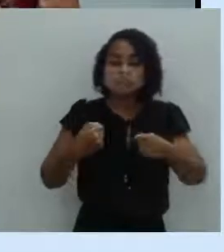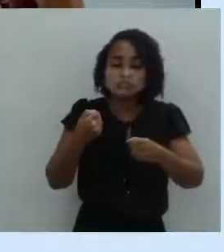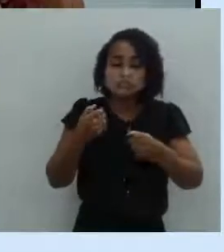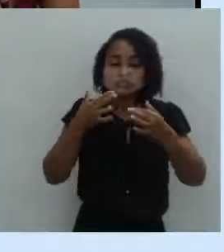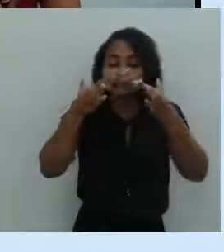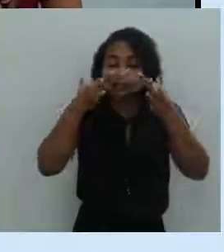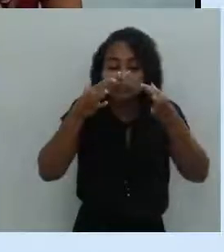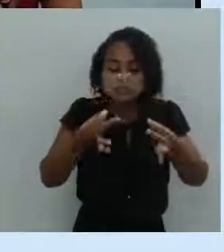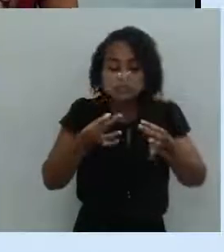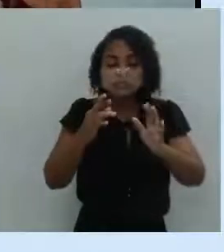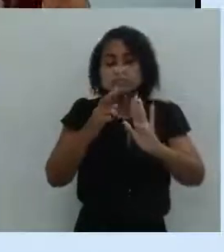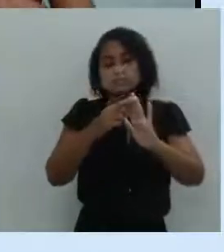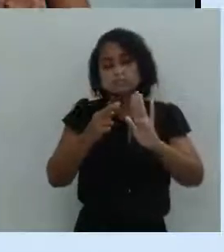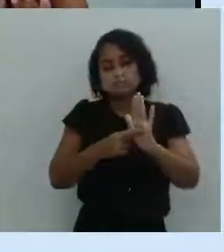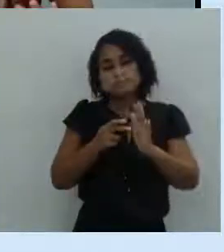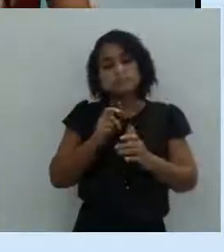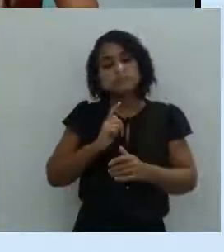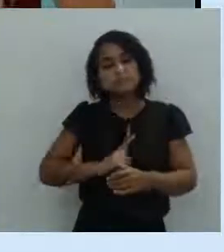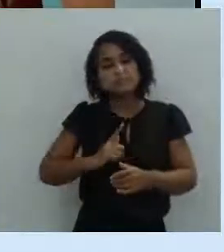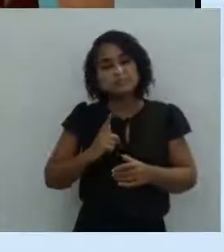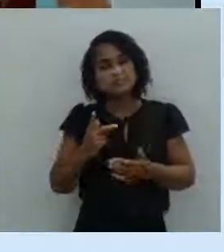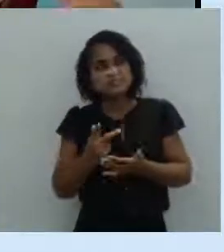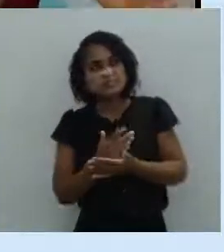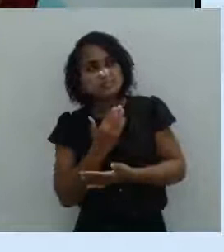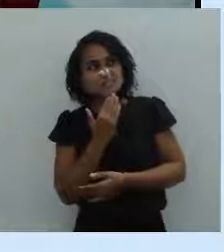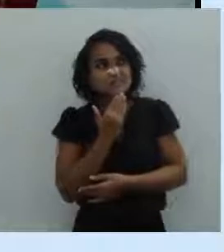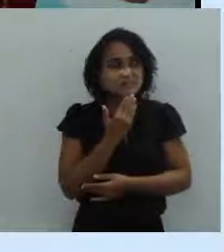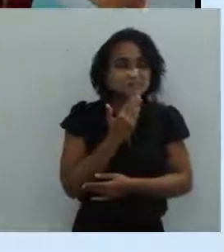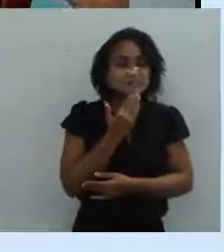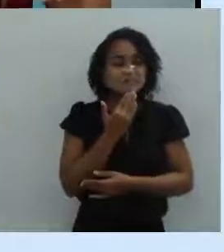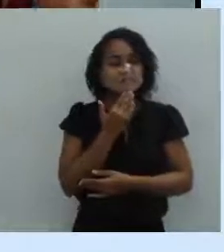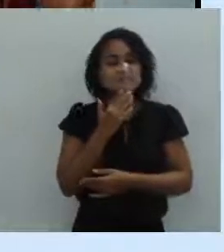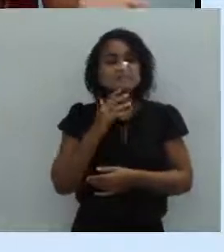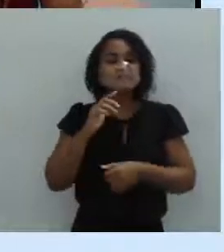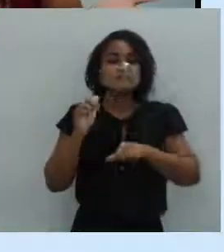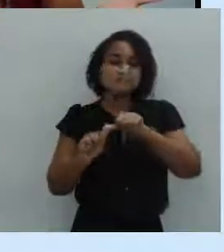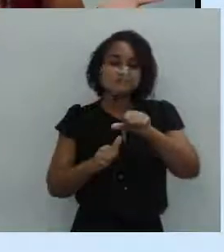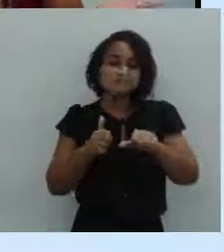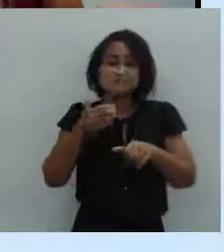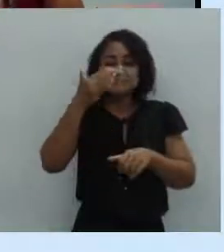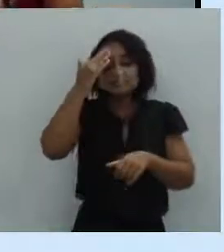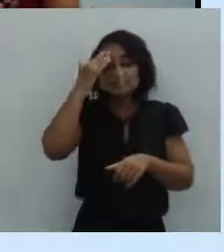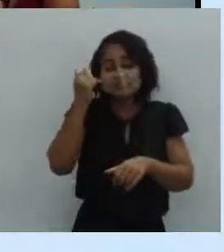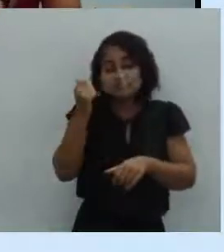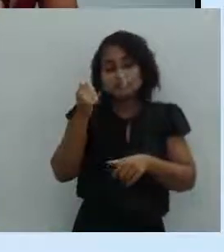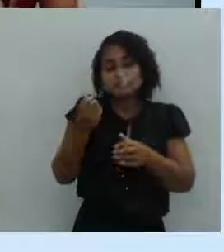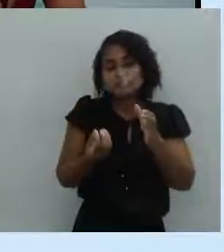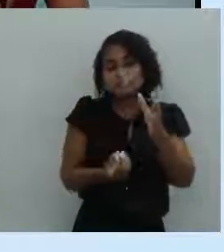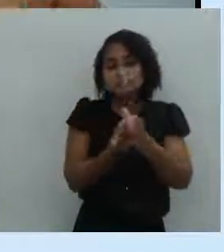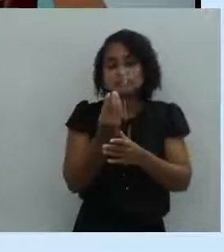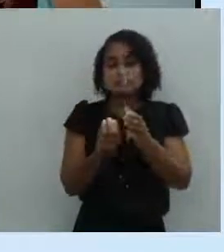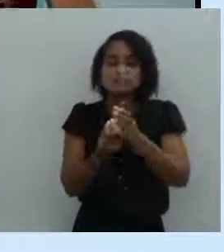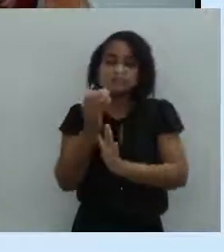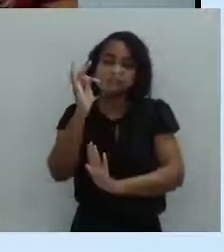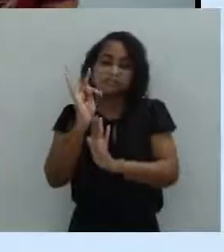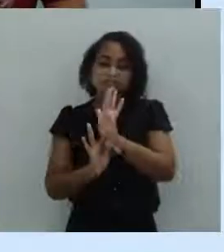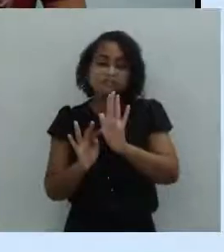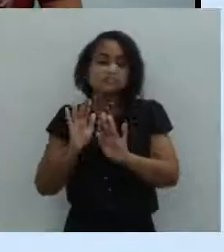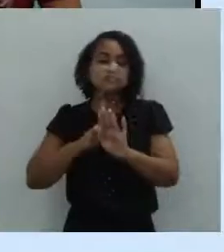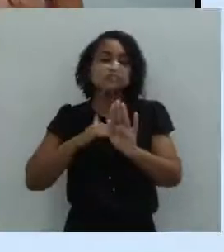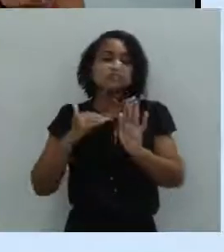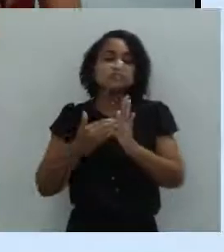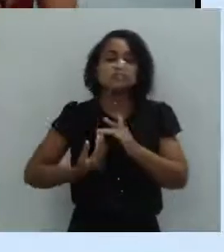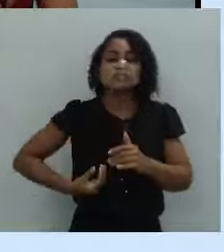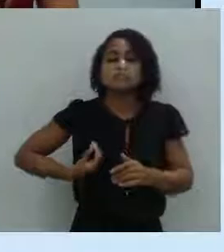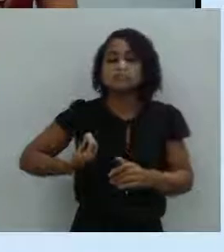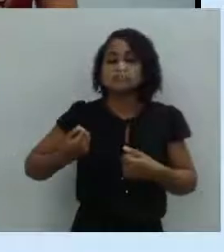ater às regras do gênero para não se perder e acabar entrando em outro gênero e se perder na nossa produção textual. Para tudo na vida, a